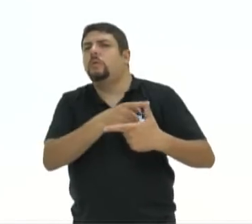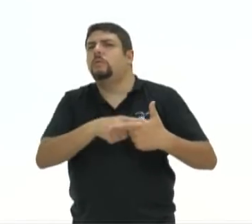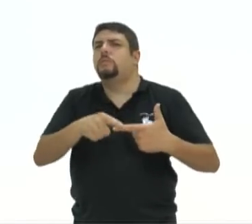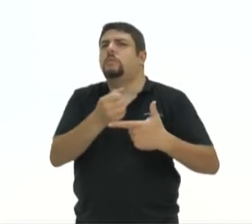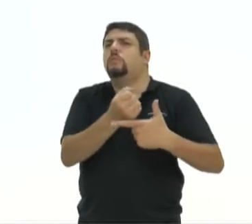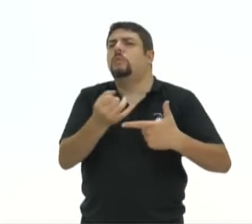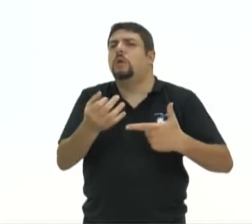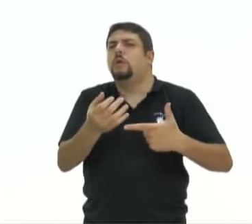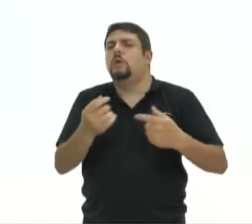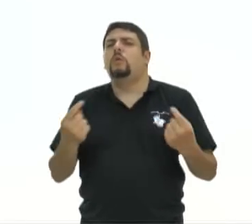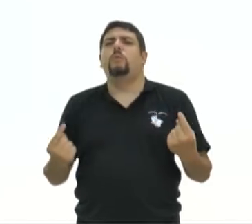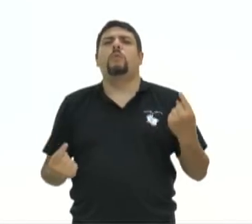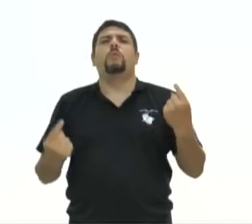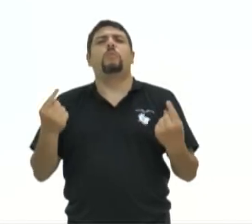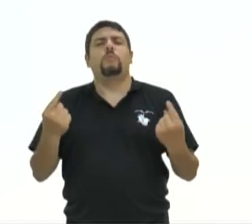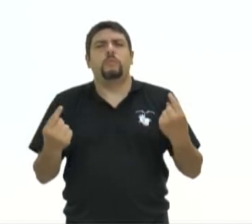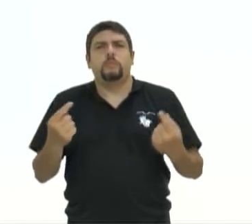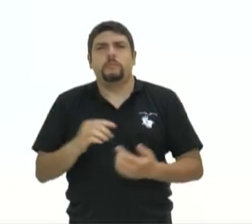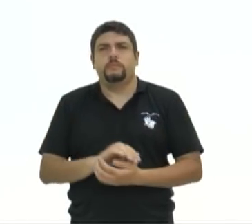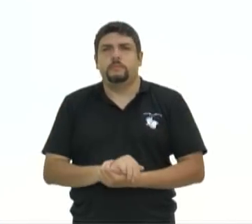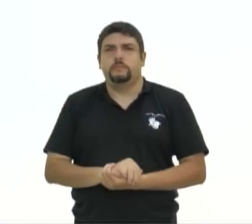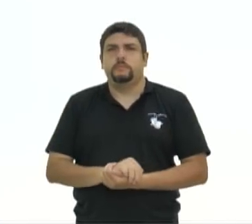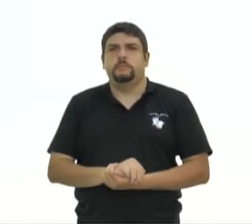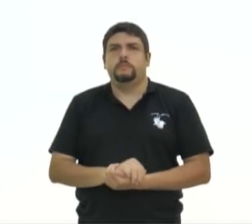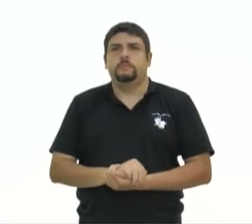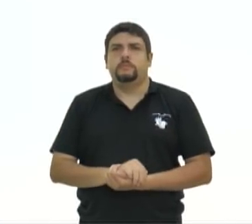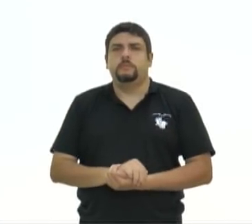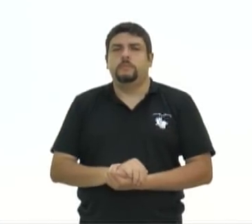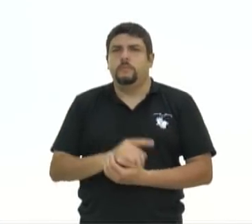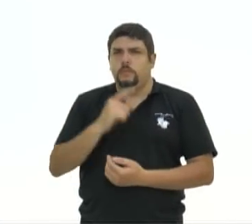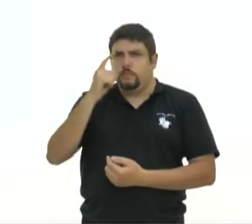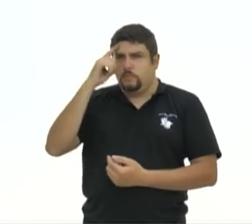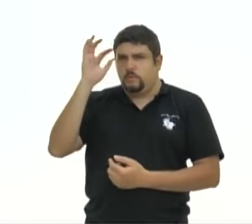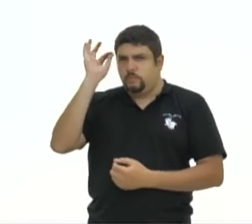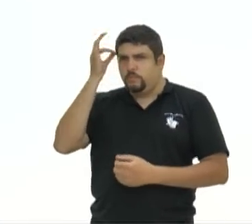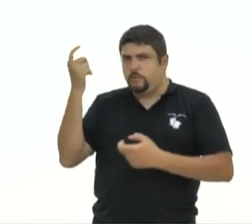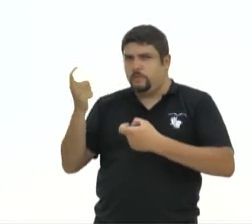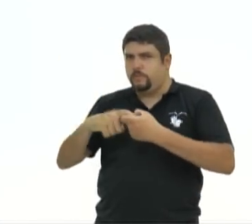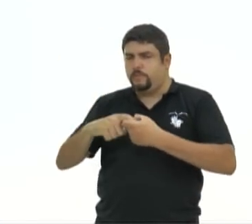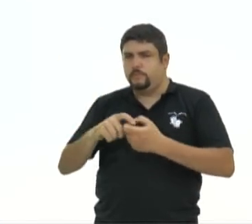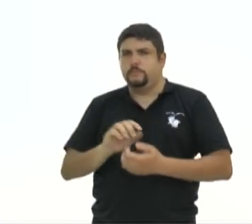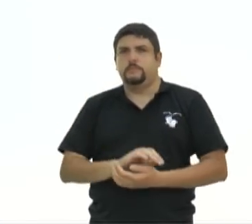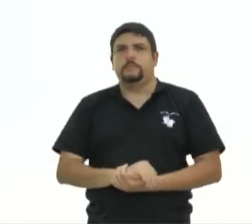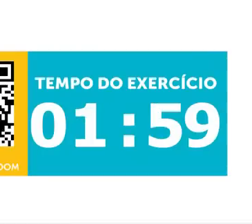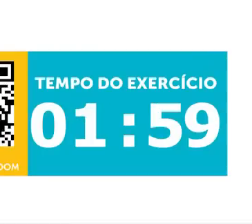moda, mediana ou amplitude? Pense um pouquinho e eu já volto com a resposta.